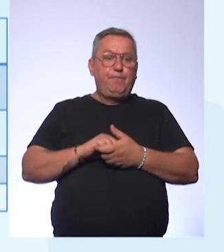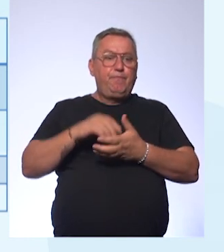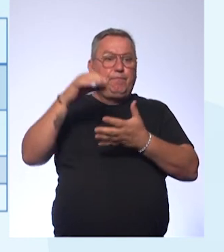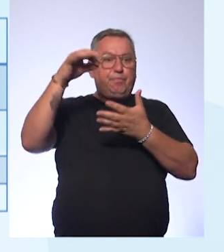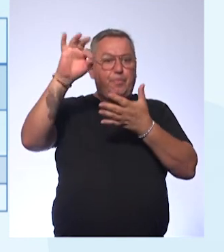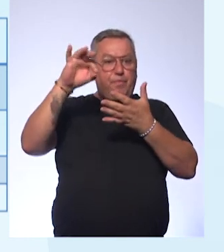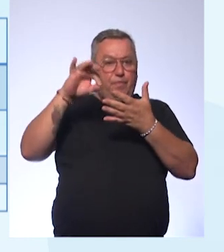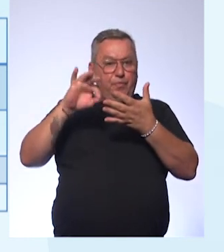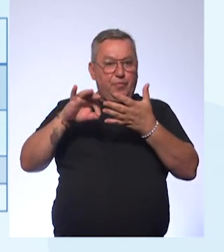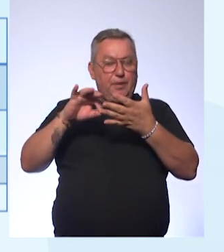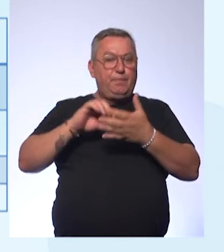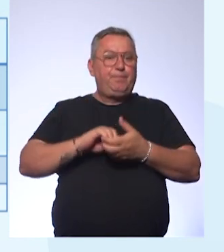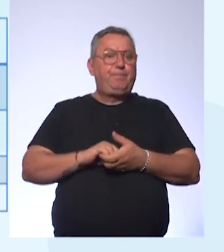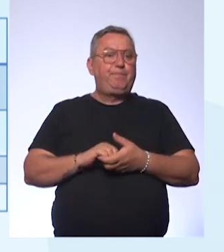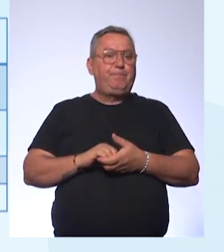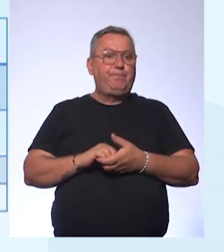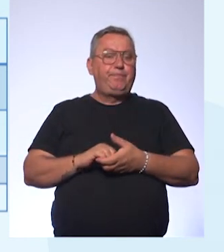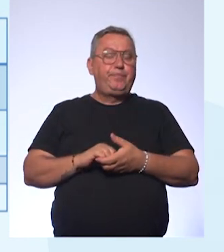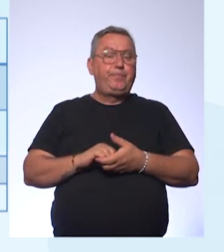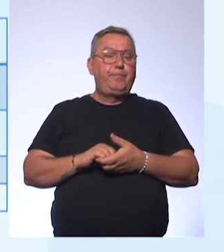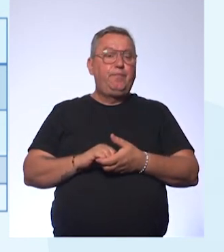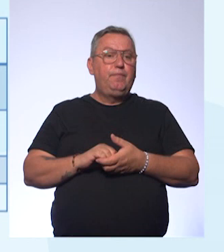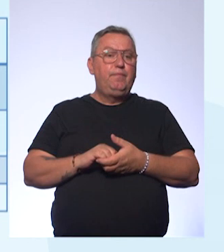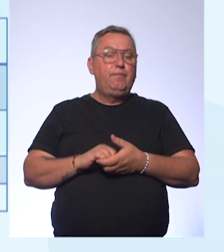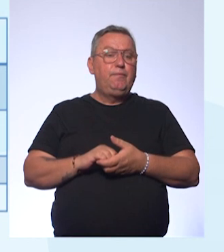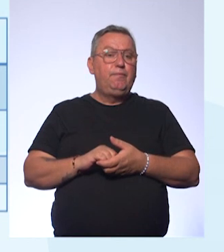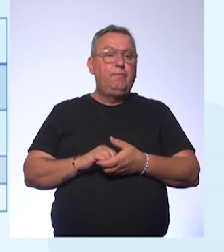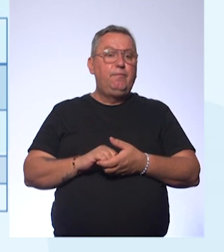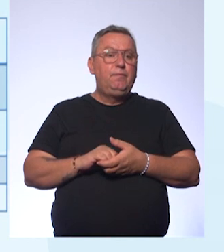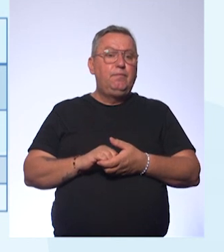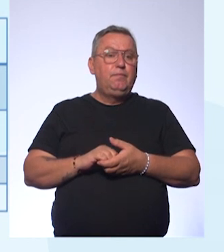corrigir isso aqui, ok?